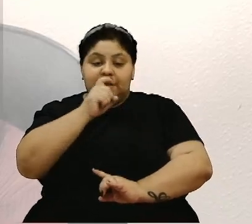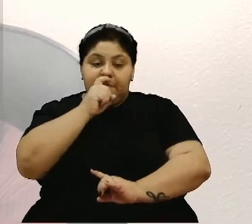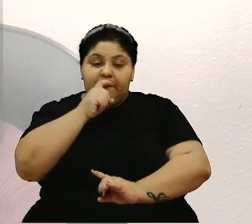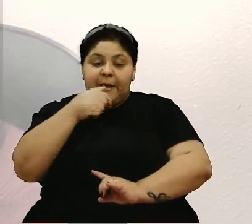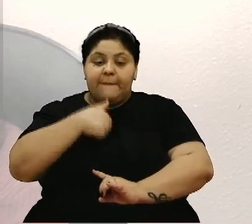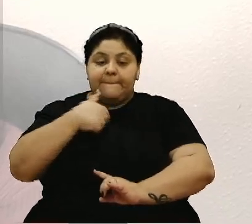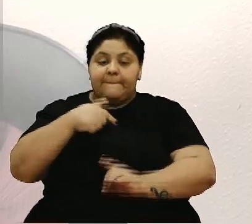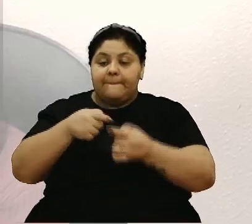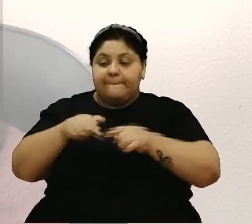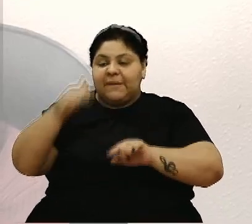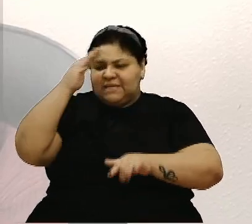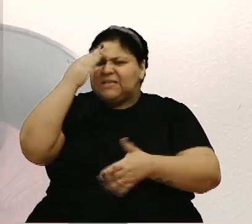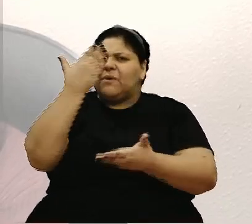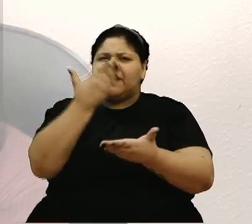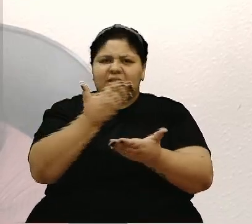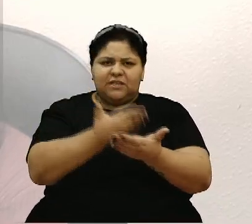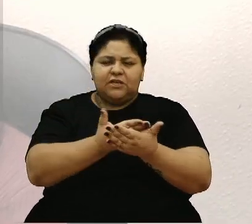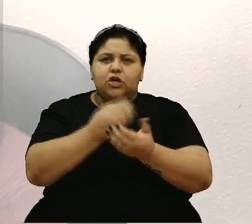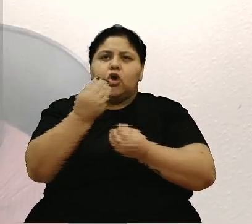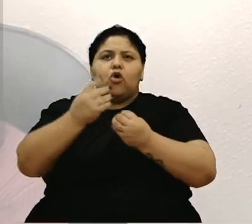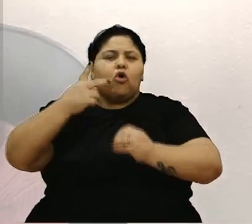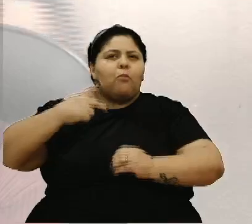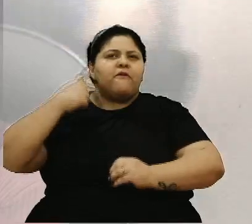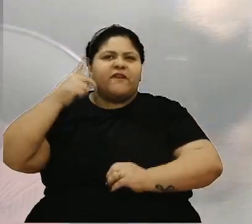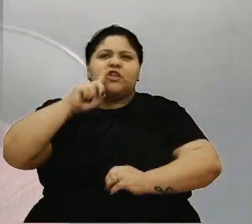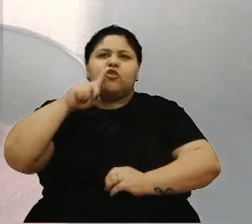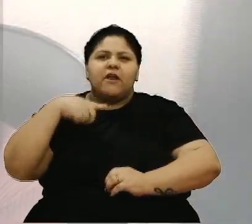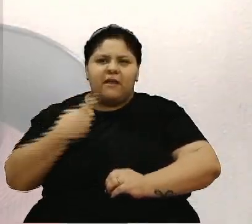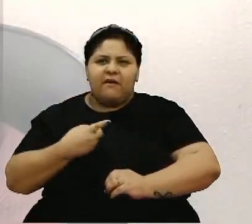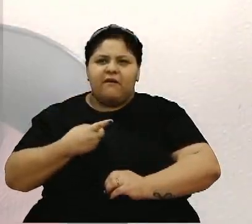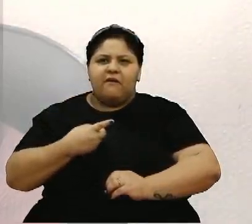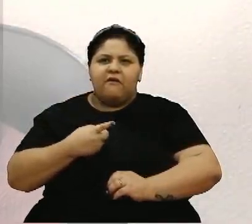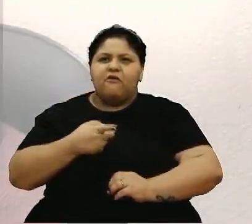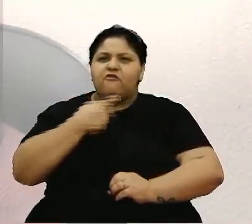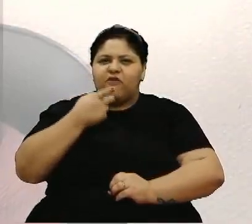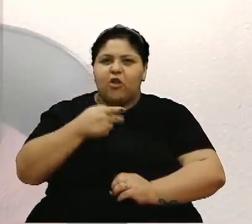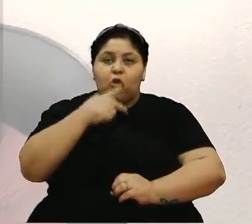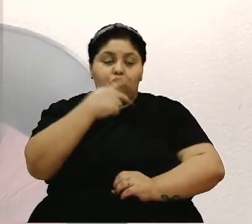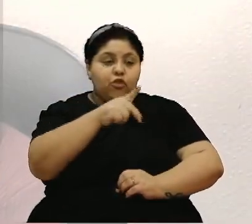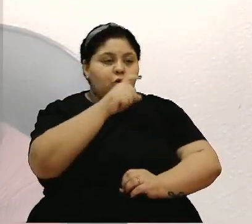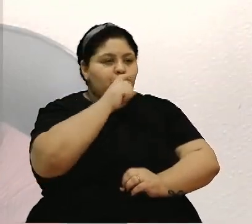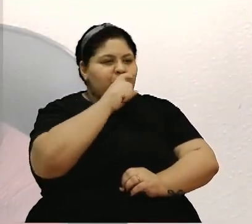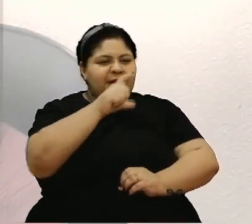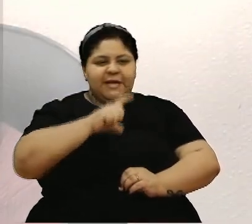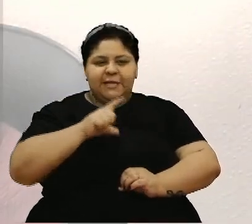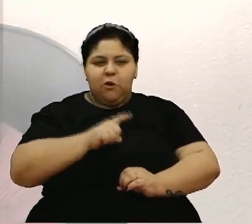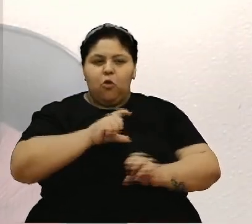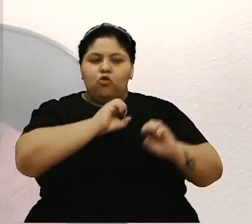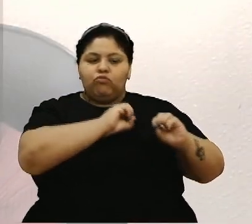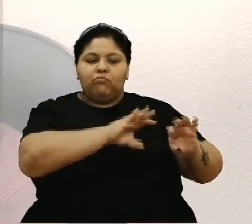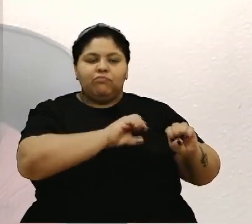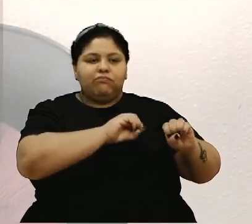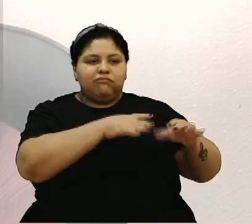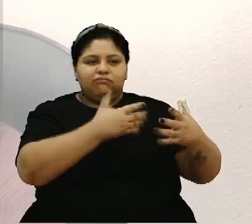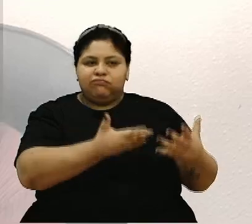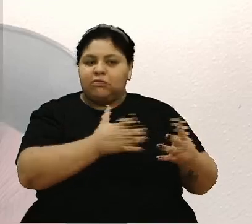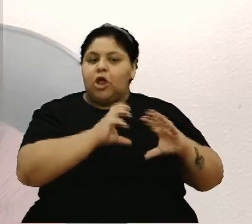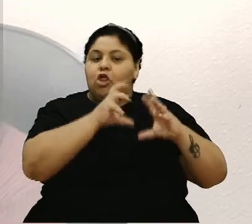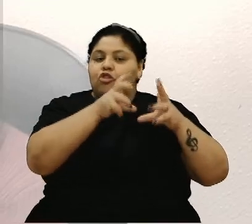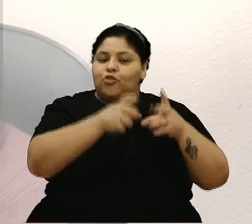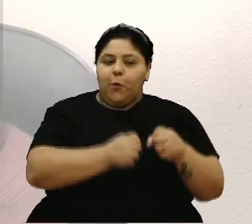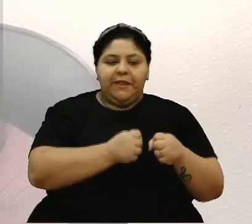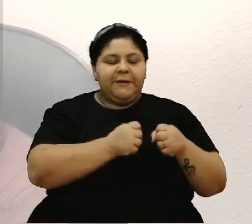certeza absoluta, como a vereadora Gladys falou, se o teu pai te deu toda essa educação, se o teu pai te deu toda,